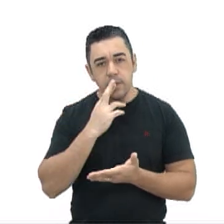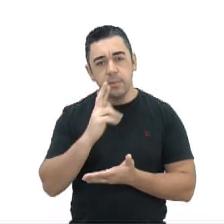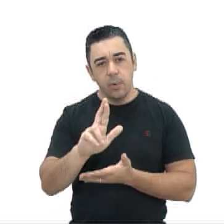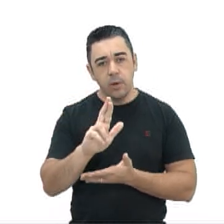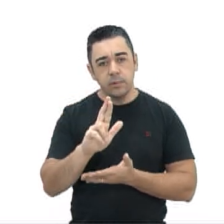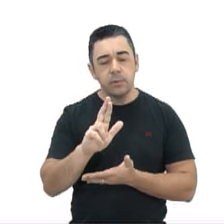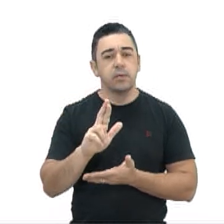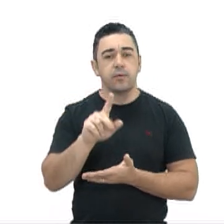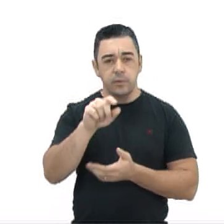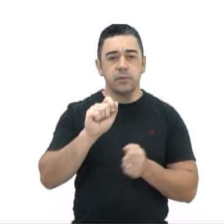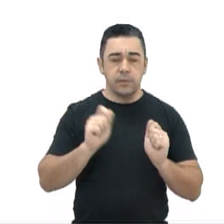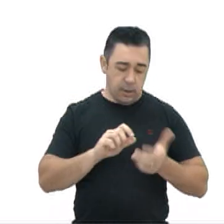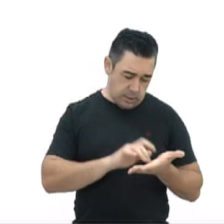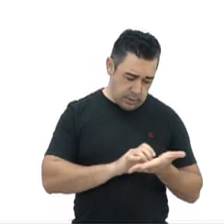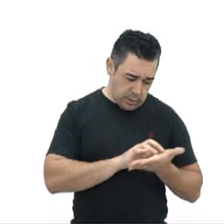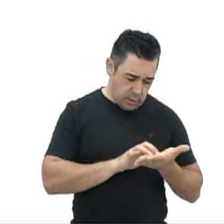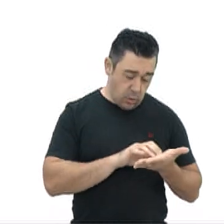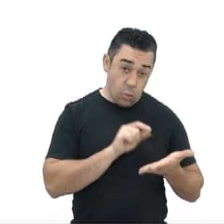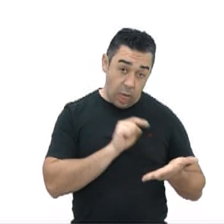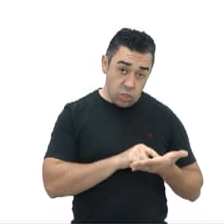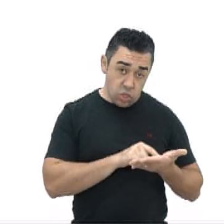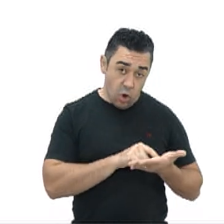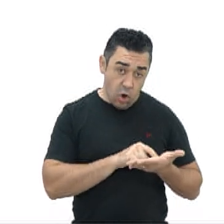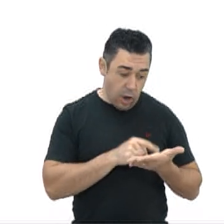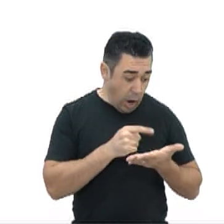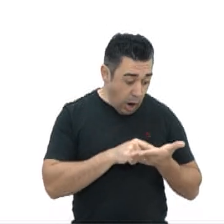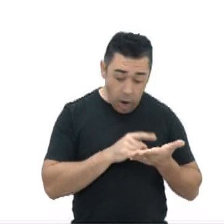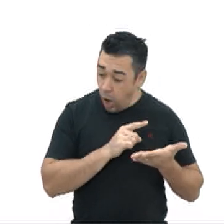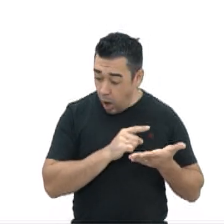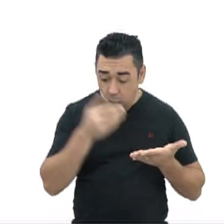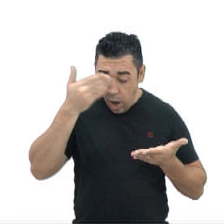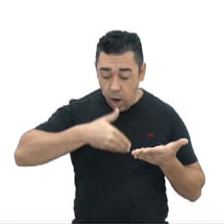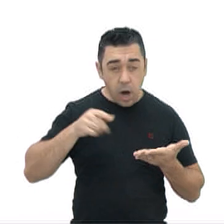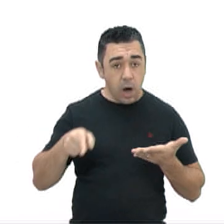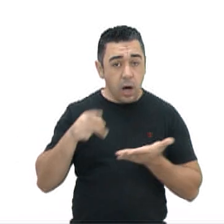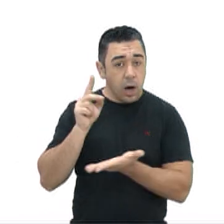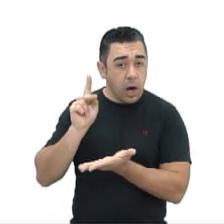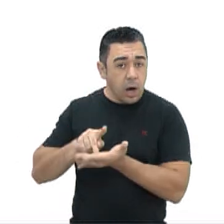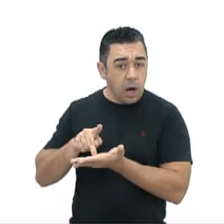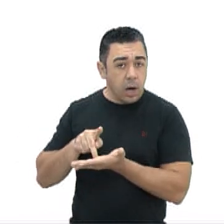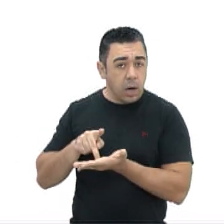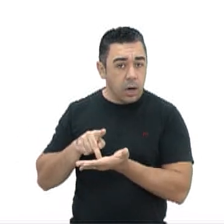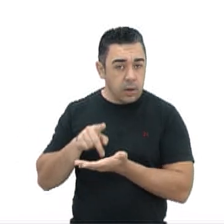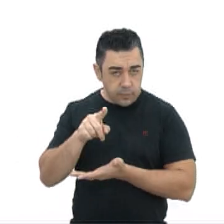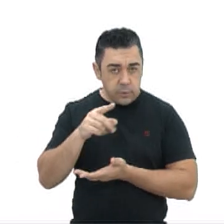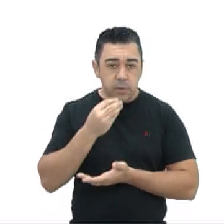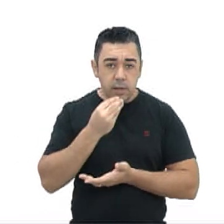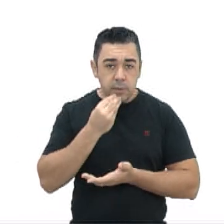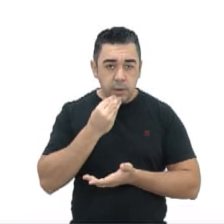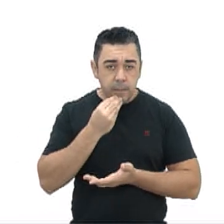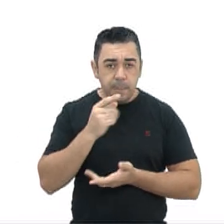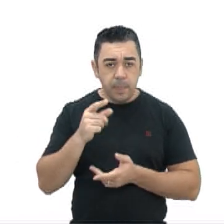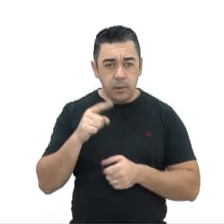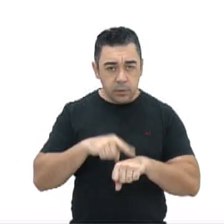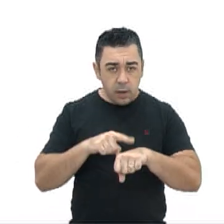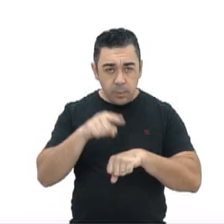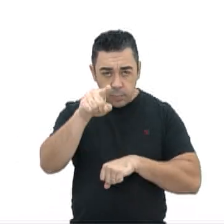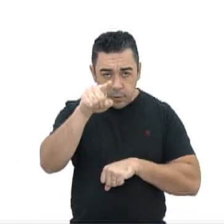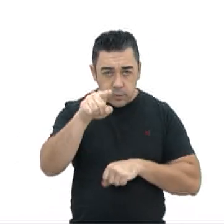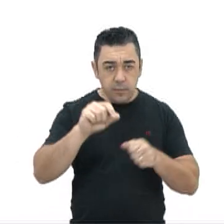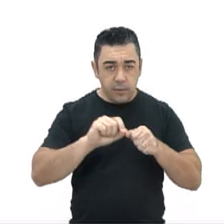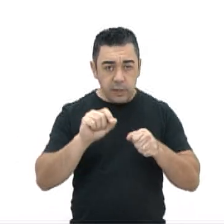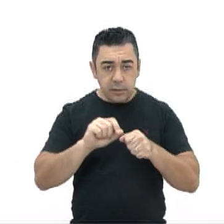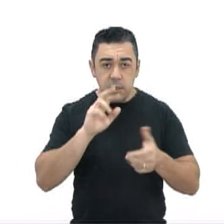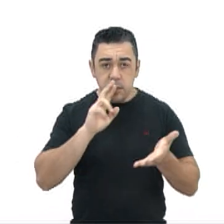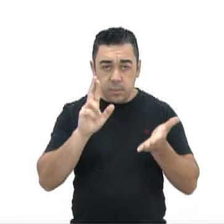e você pode fazer na calculadora, inclusive, depois para constatar se dá certo esse método ou não, beleza? Então, eu vou deixar um tempinho aqui para vocês